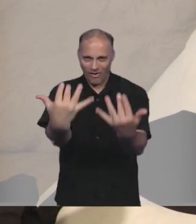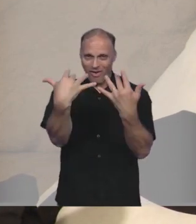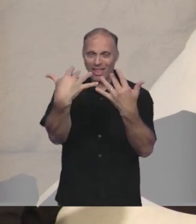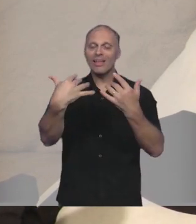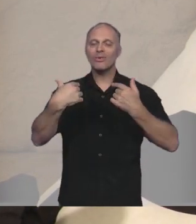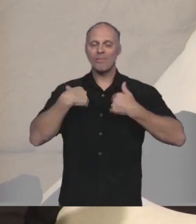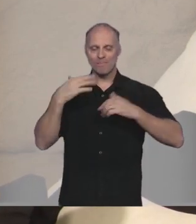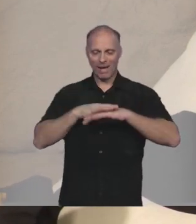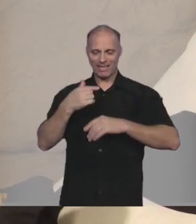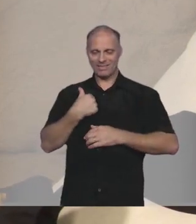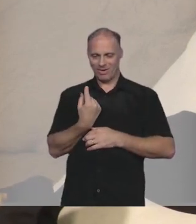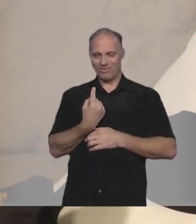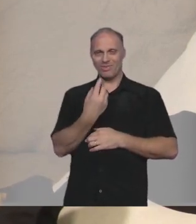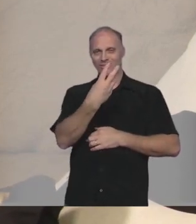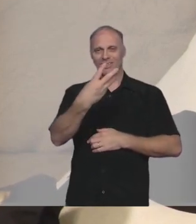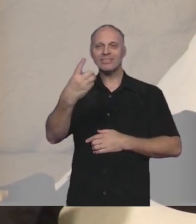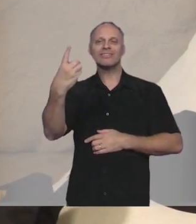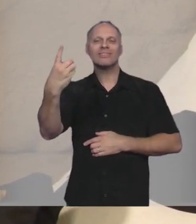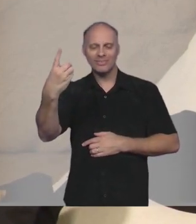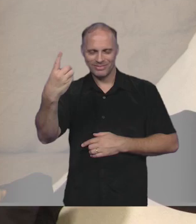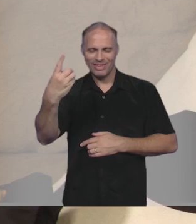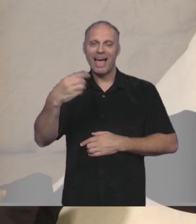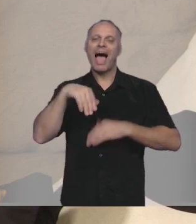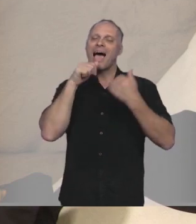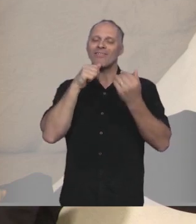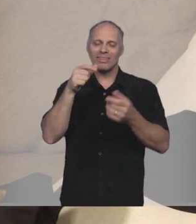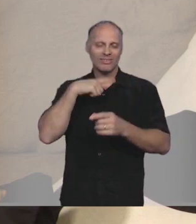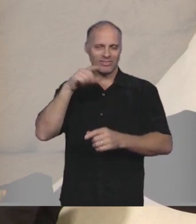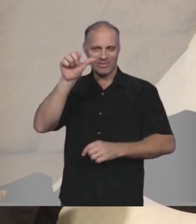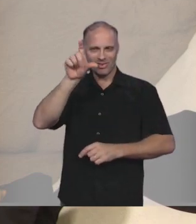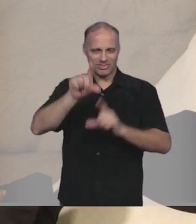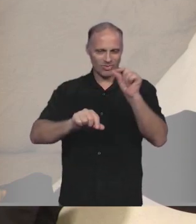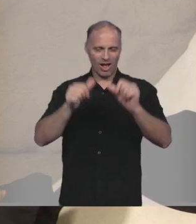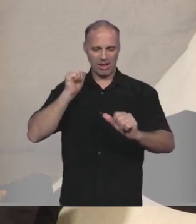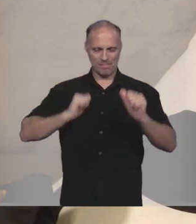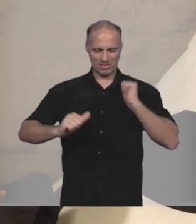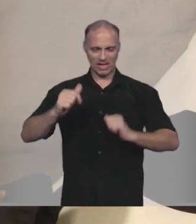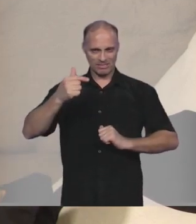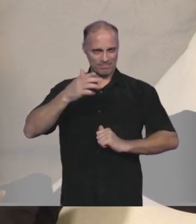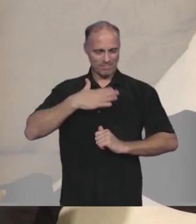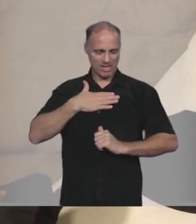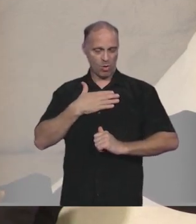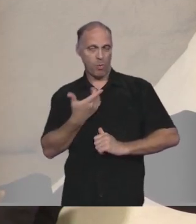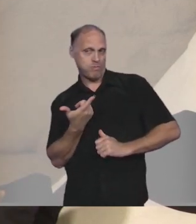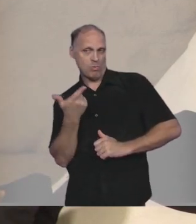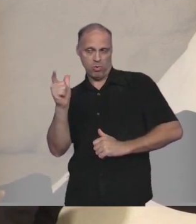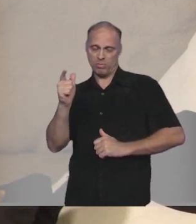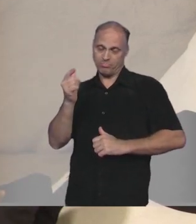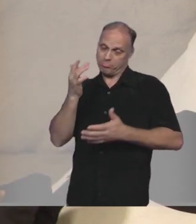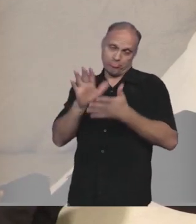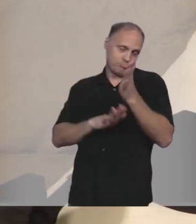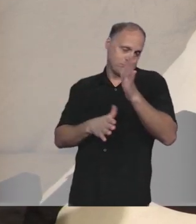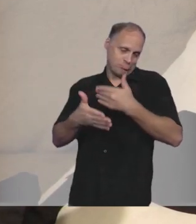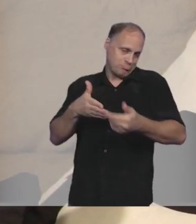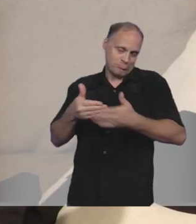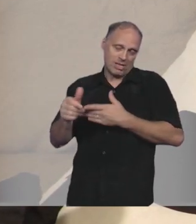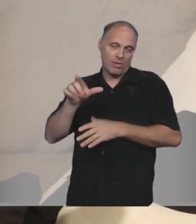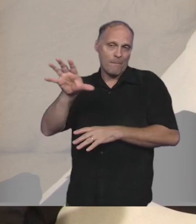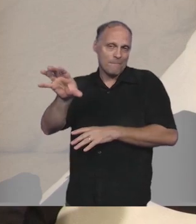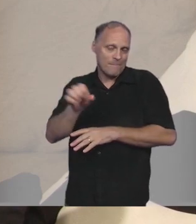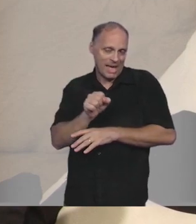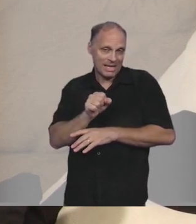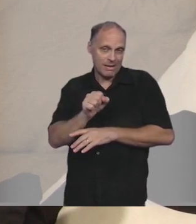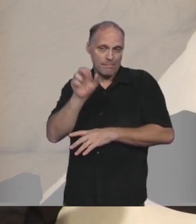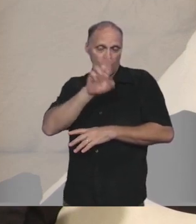E quando tu pega uma personagem que era para ti ou não era para ti, tu